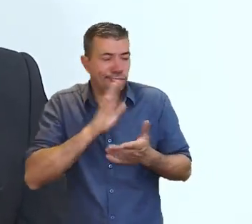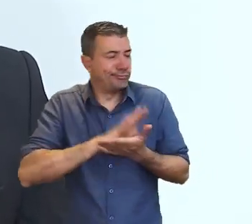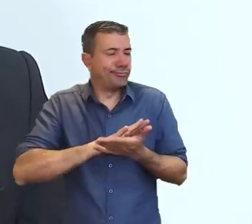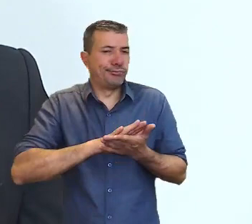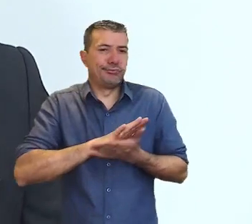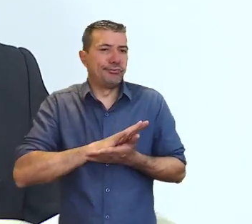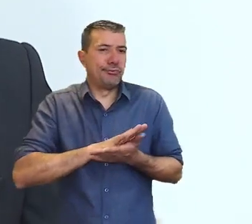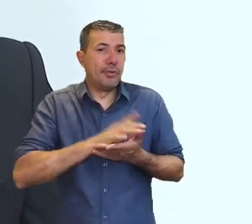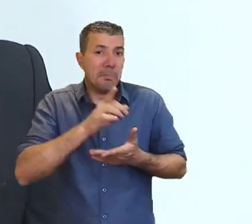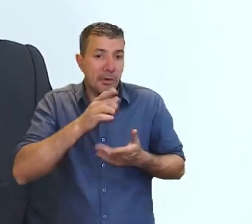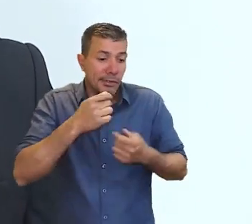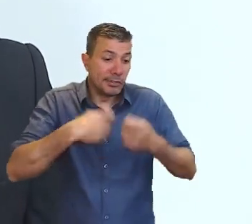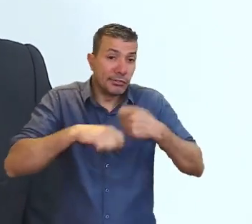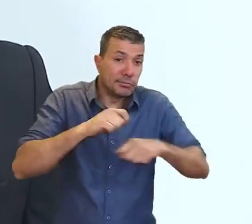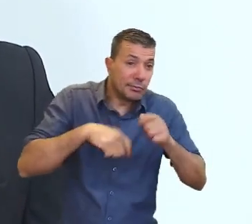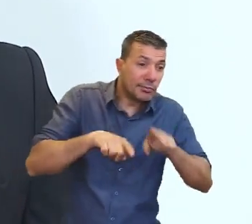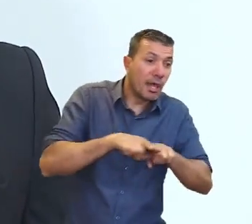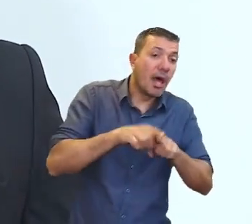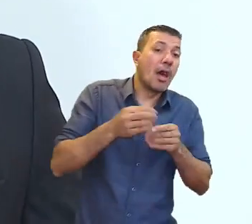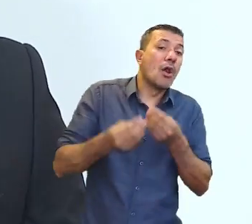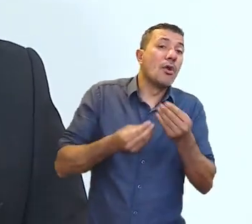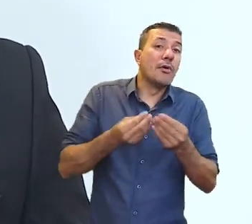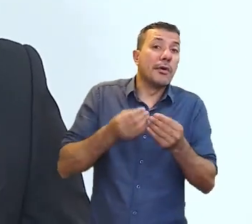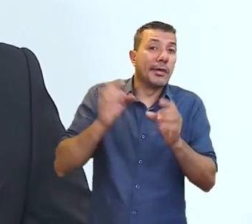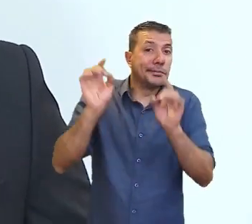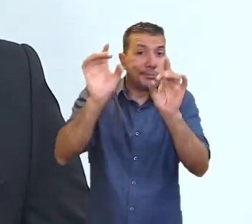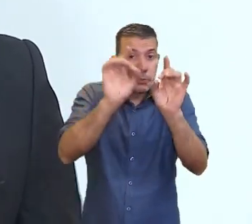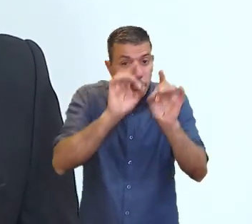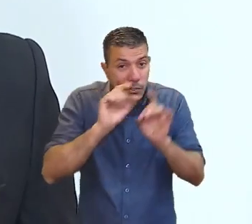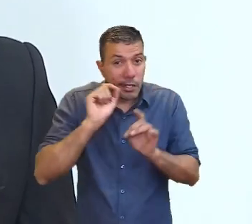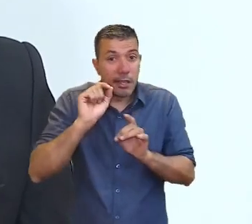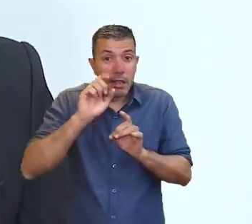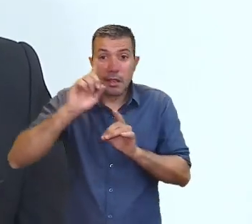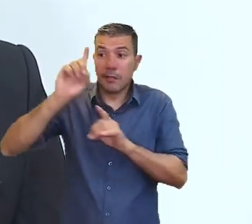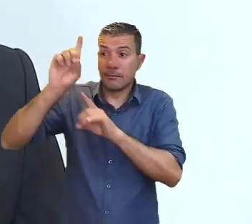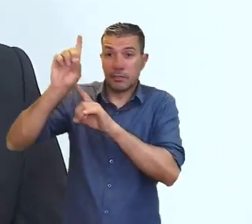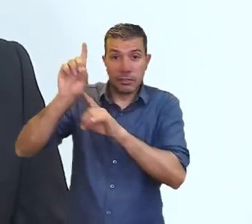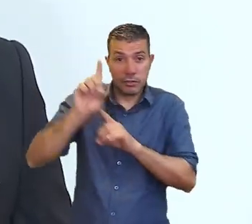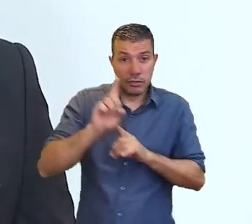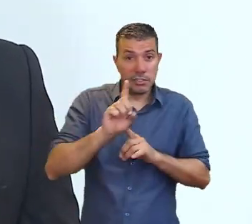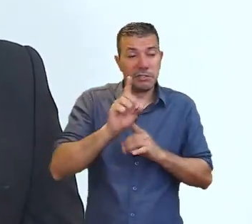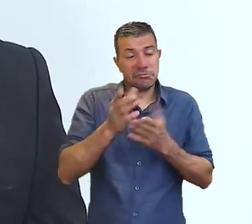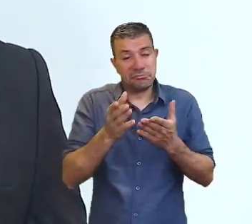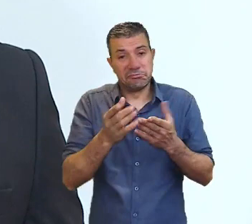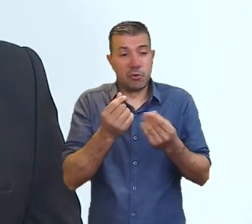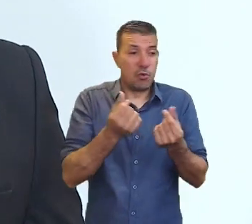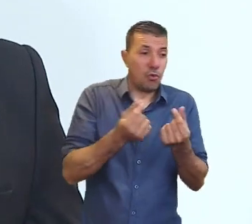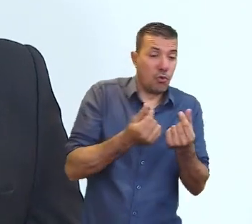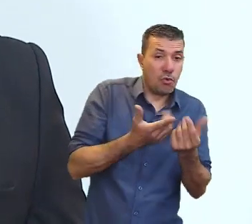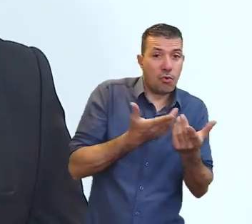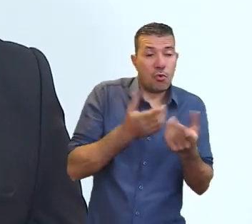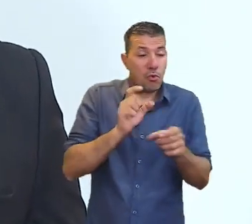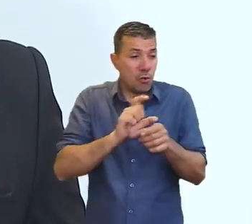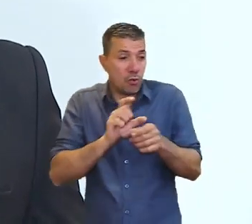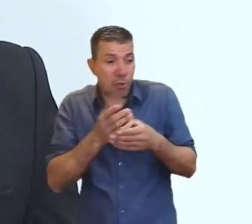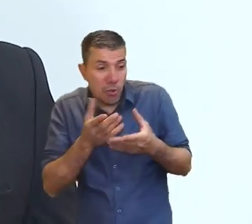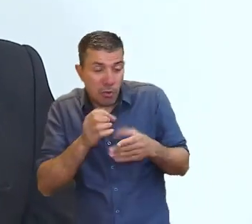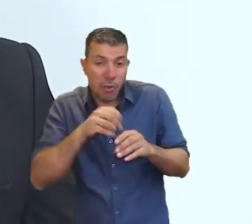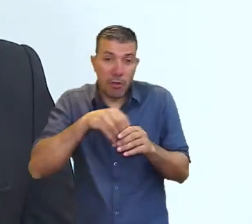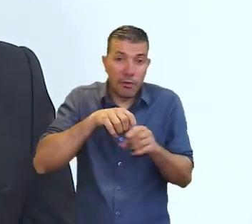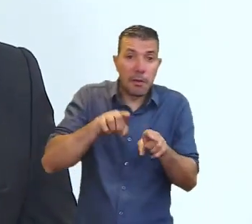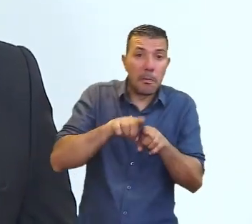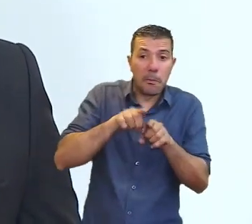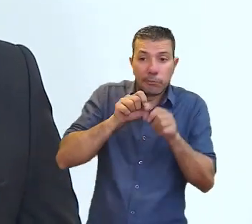possa administrar de maneira especial, junto conosco, estes recursos, para que outras pessoas possam